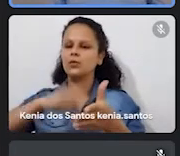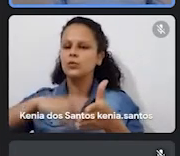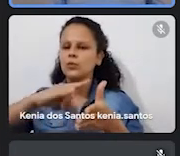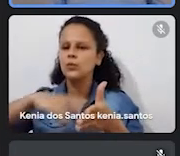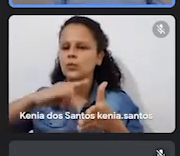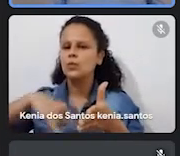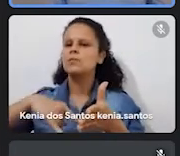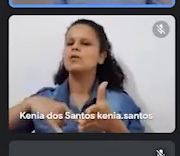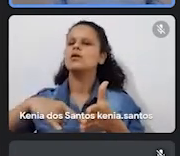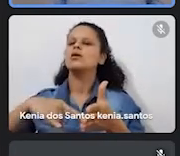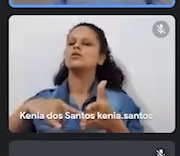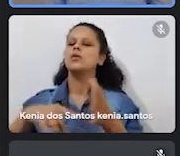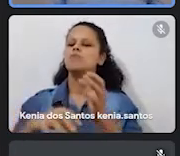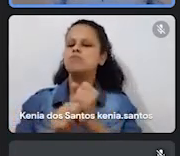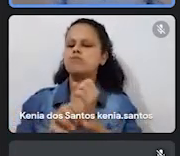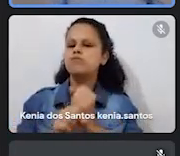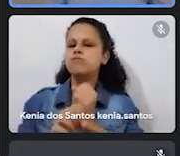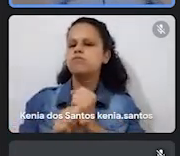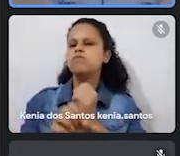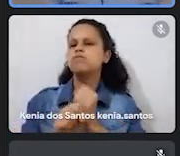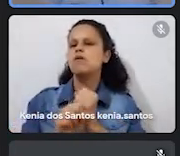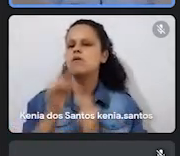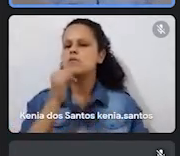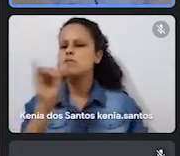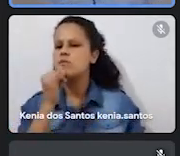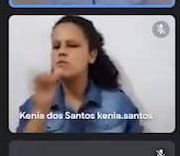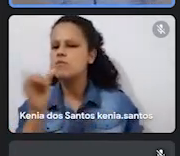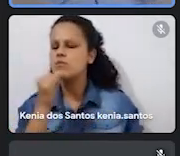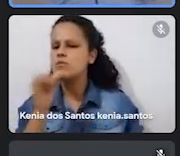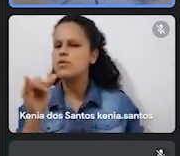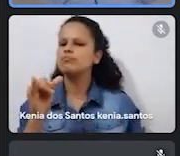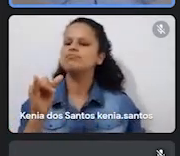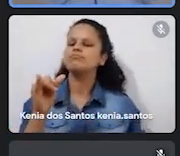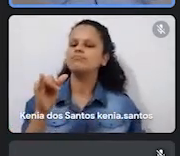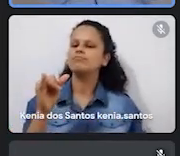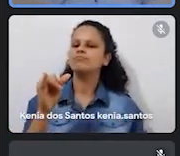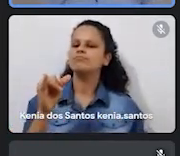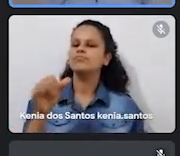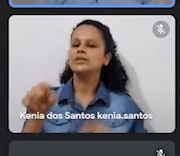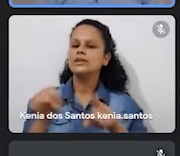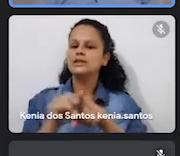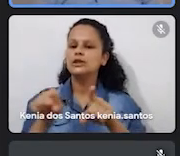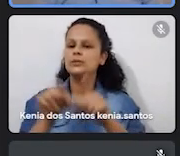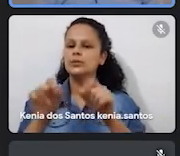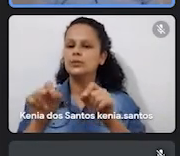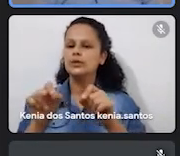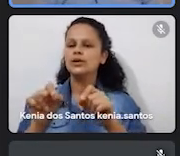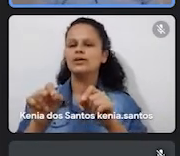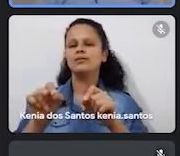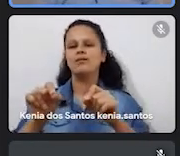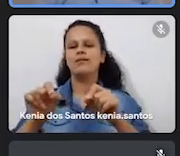do sistema de proteção contra descarga atmosférica e aterramentos elétricos.